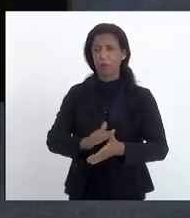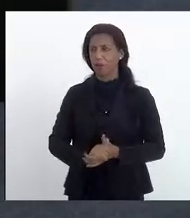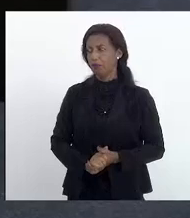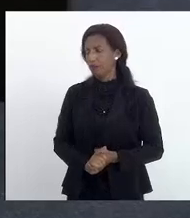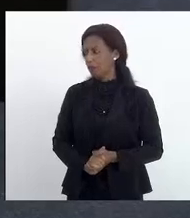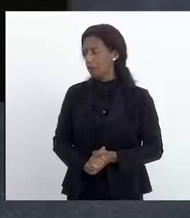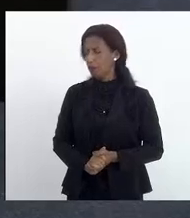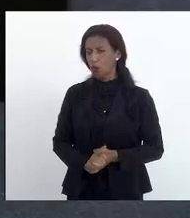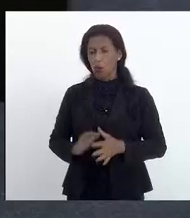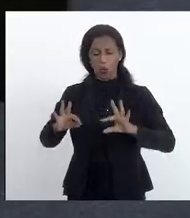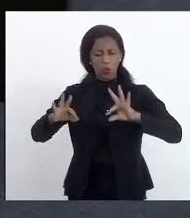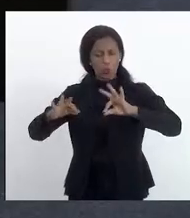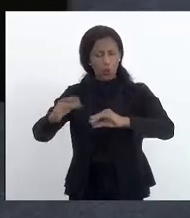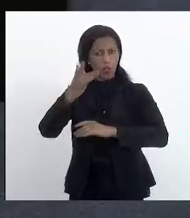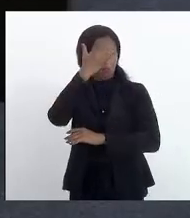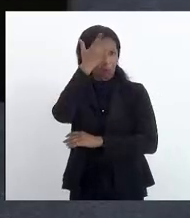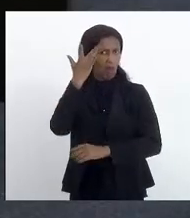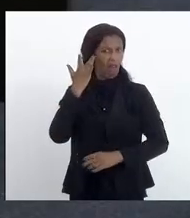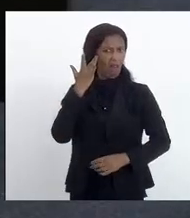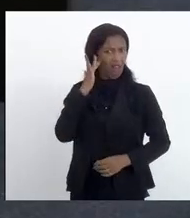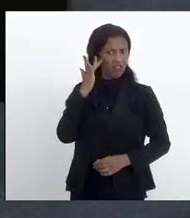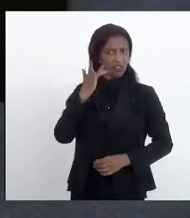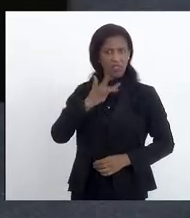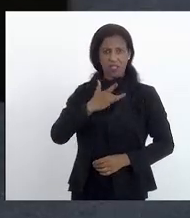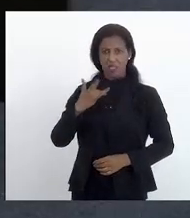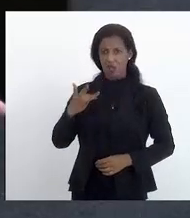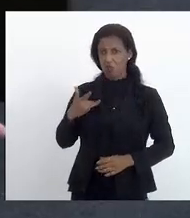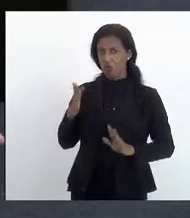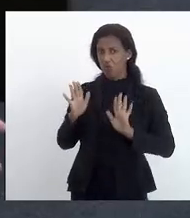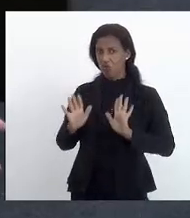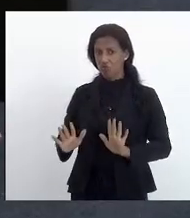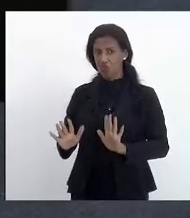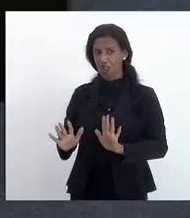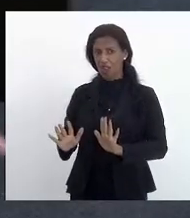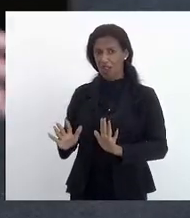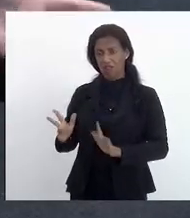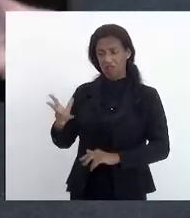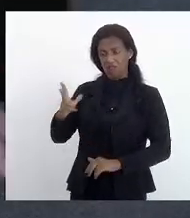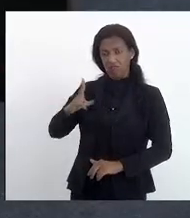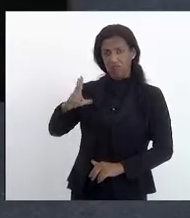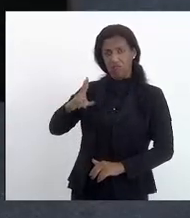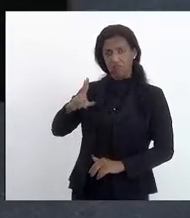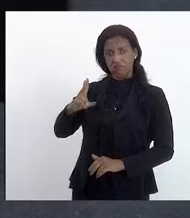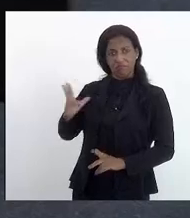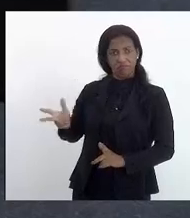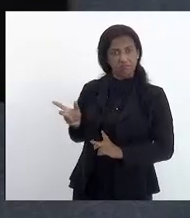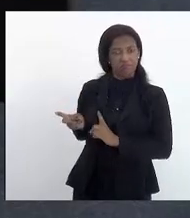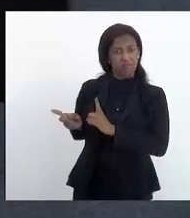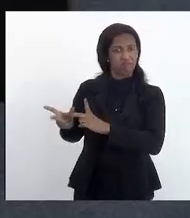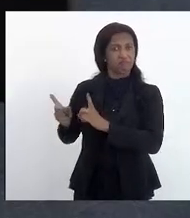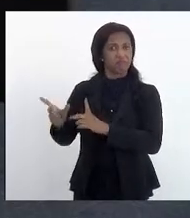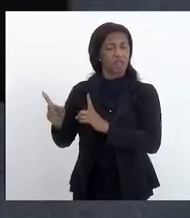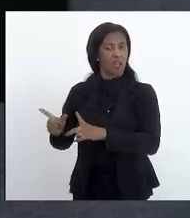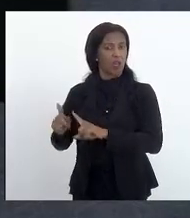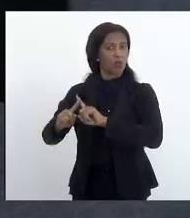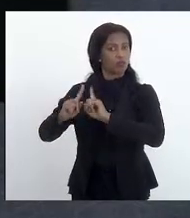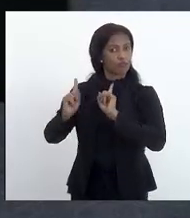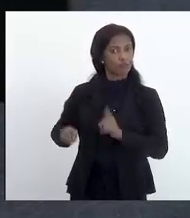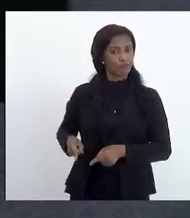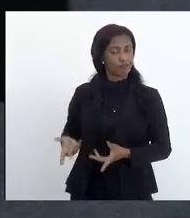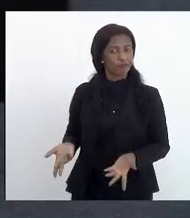Ou todo mundo acha que a área da saúde já não está privatizada em relação aos seus